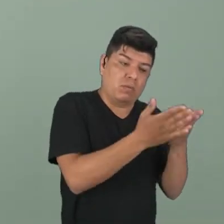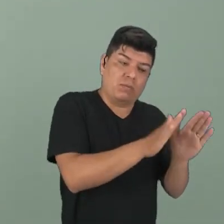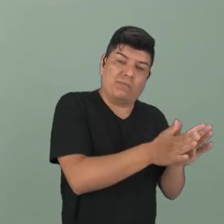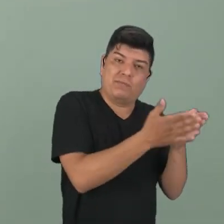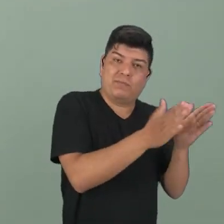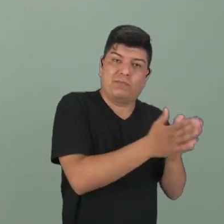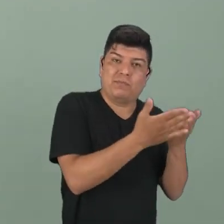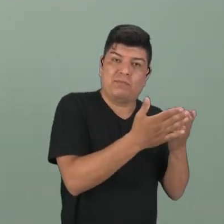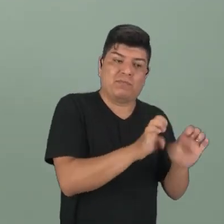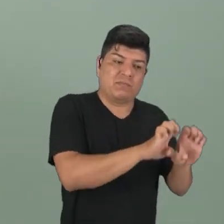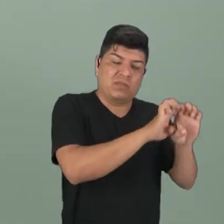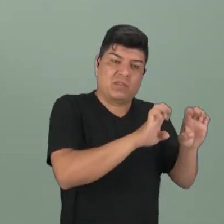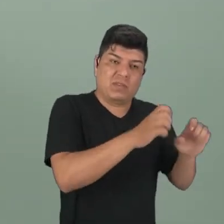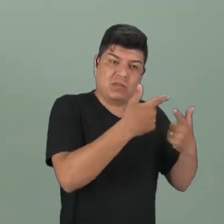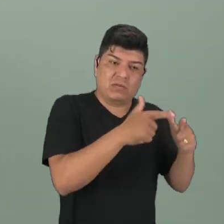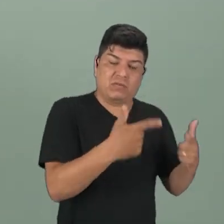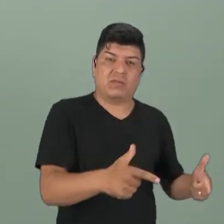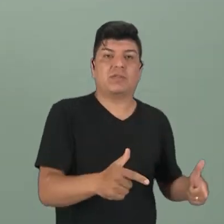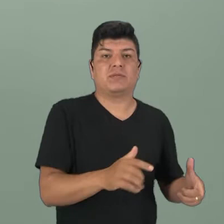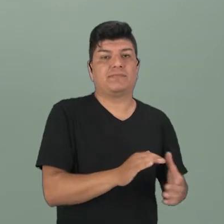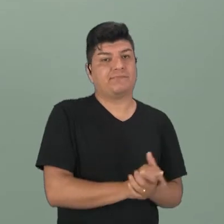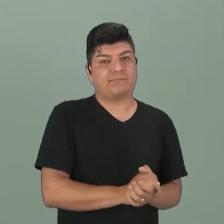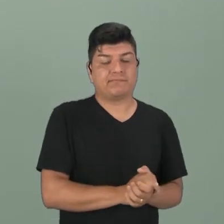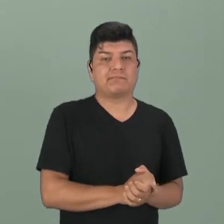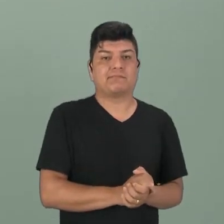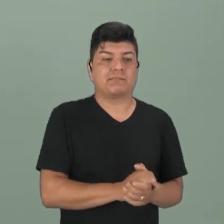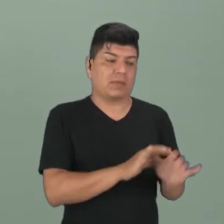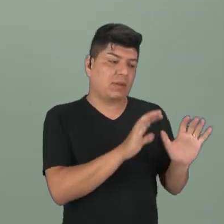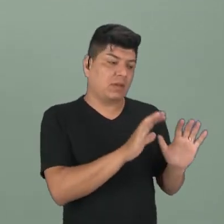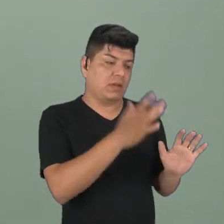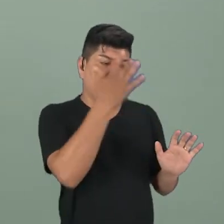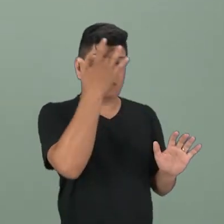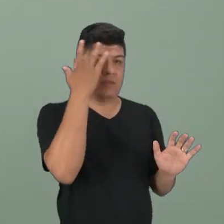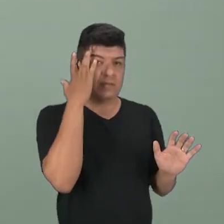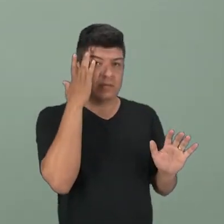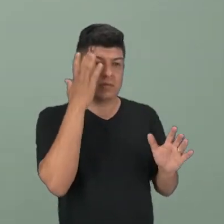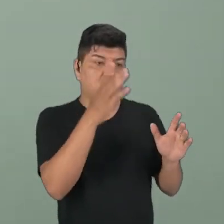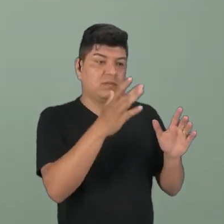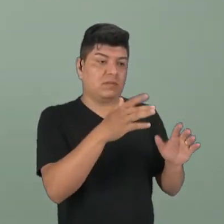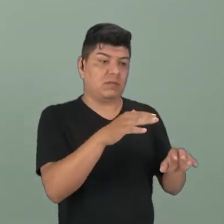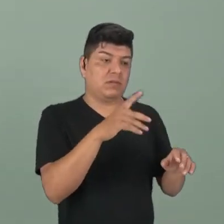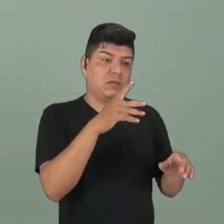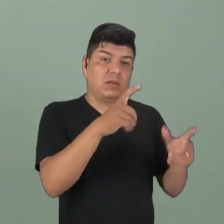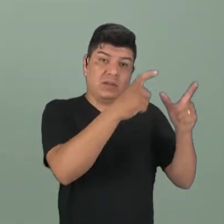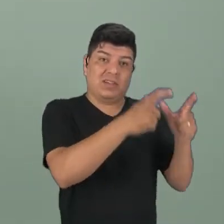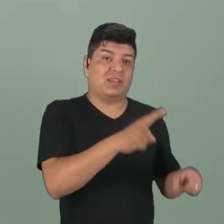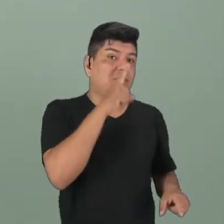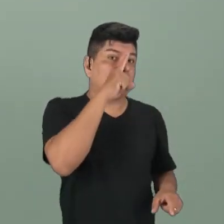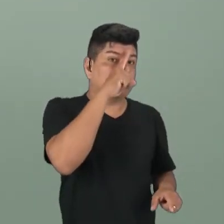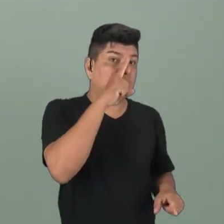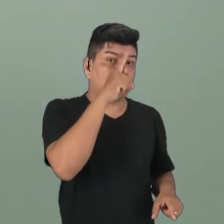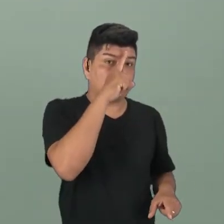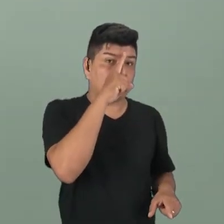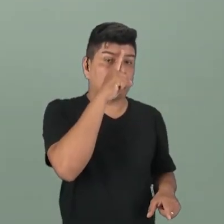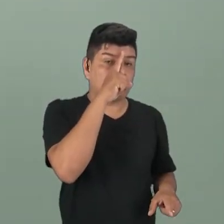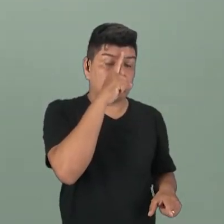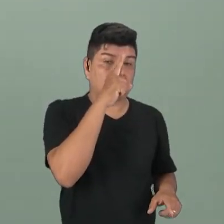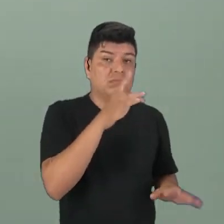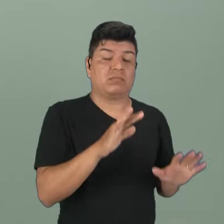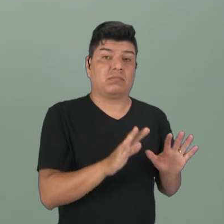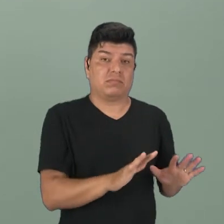tanta infraestrutura, que ali são pessoas em áreas de risco, que são